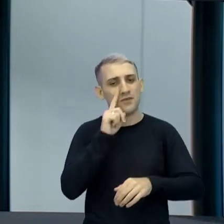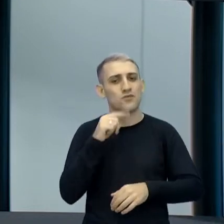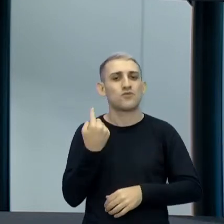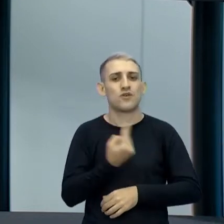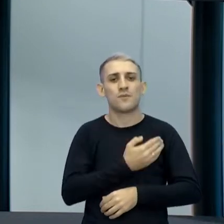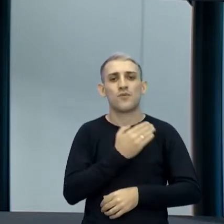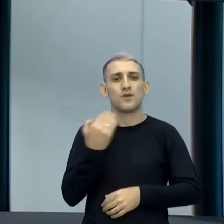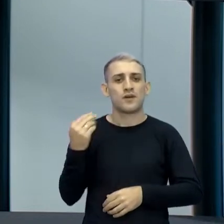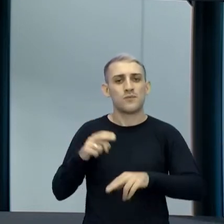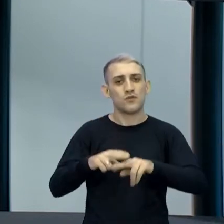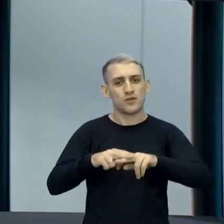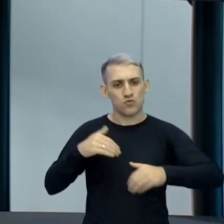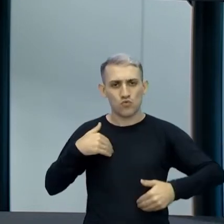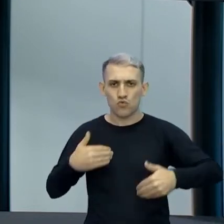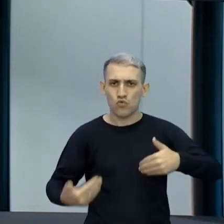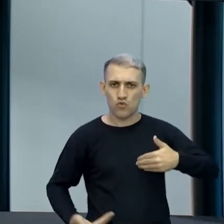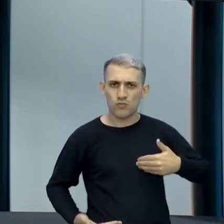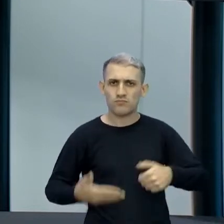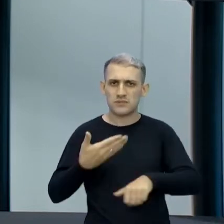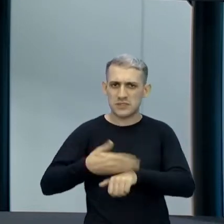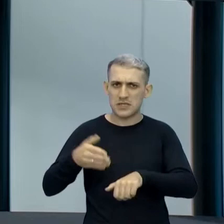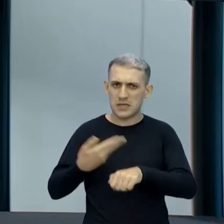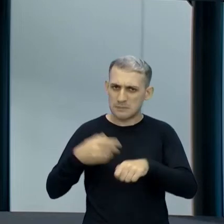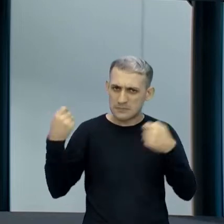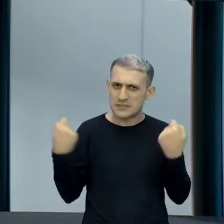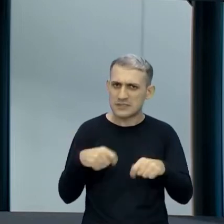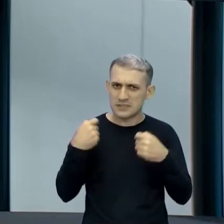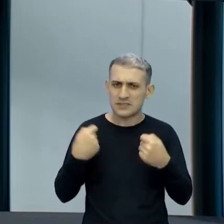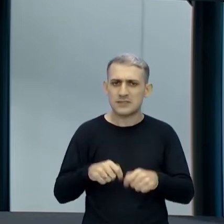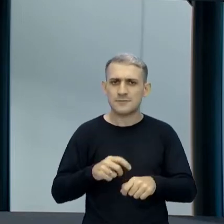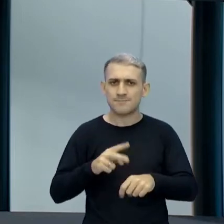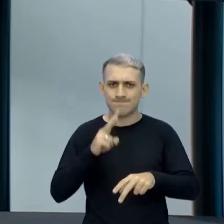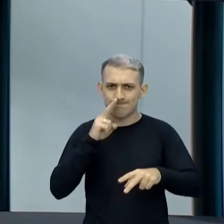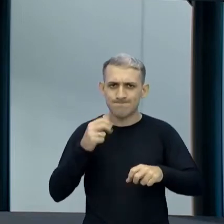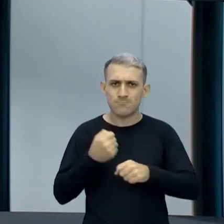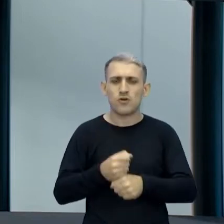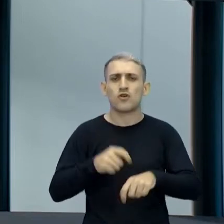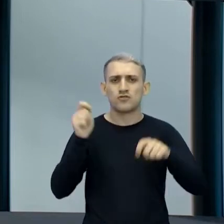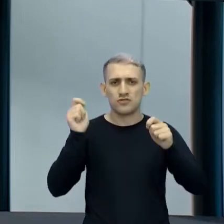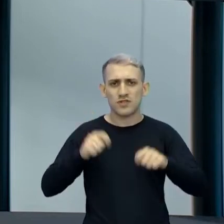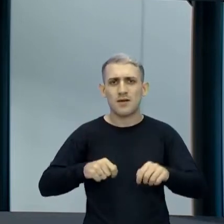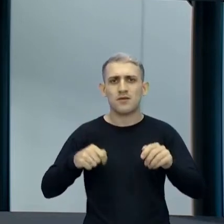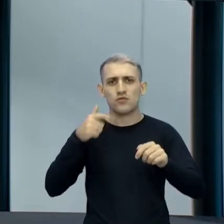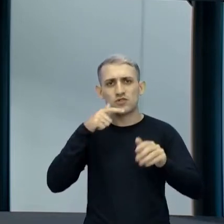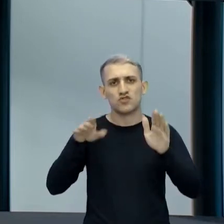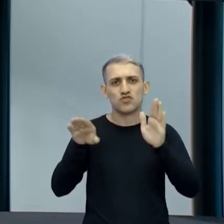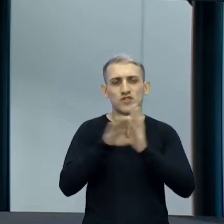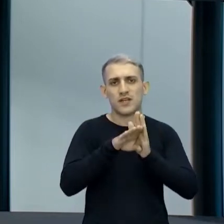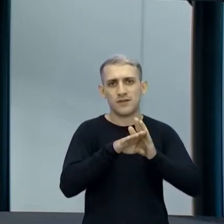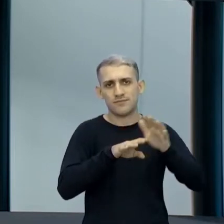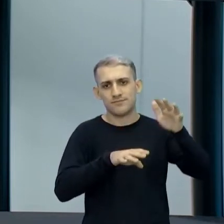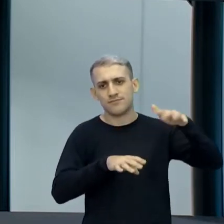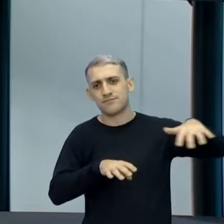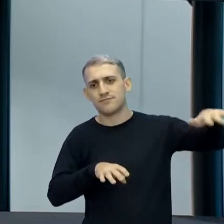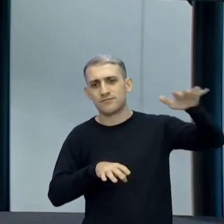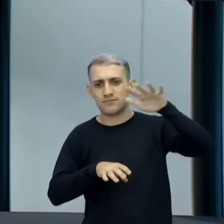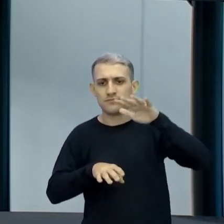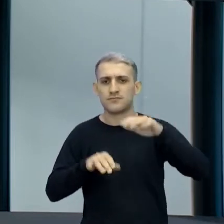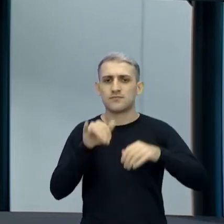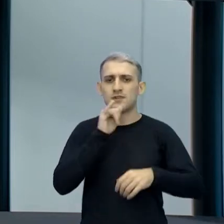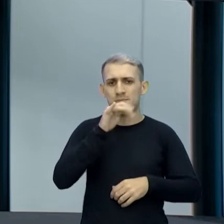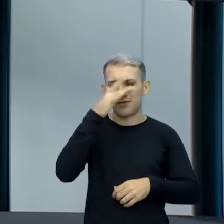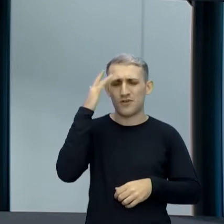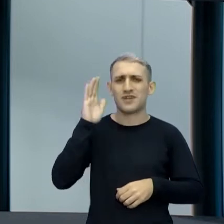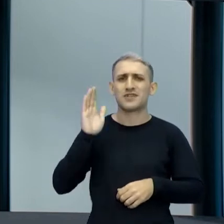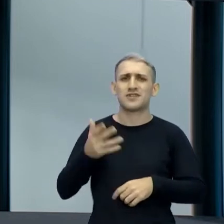ser um corpo muito bem treinado para conseguir chegar sem oxigenação, tá certo? E quando eu falo treinado, é uma pessoa que já